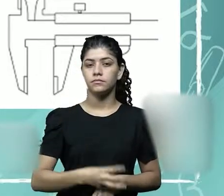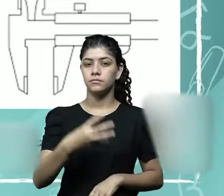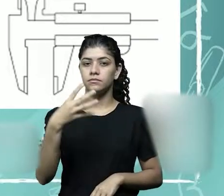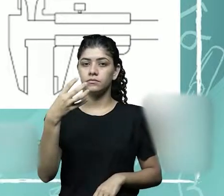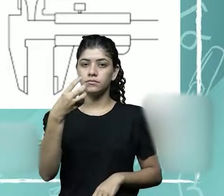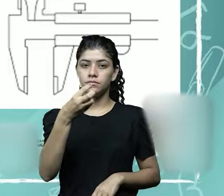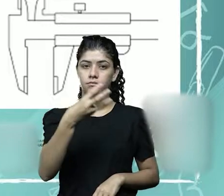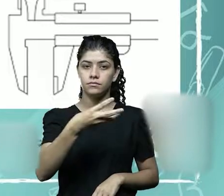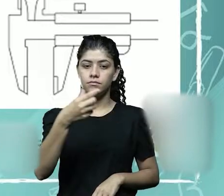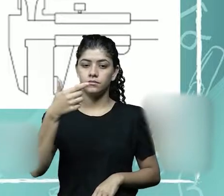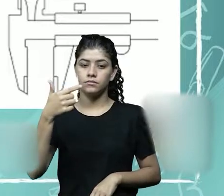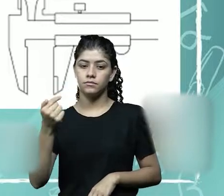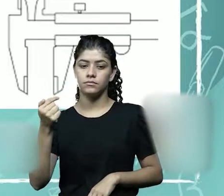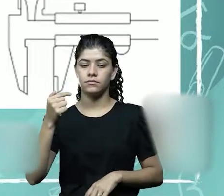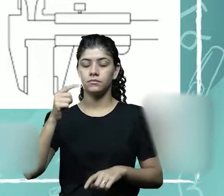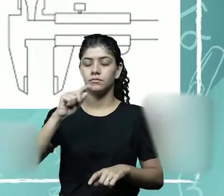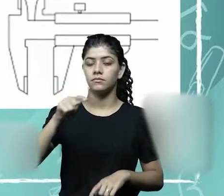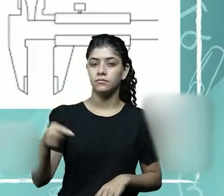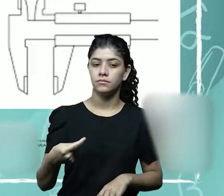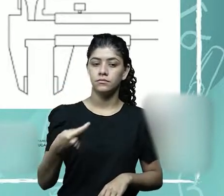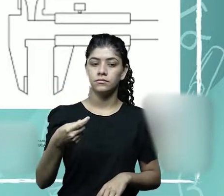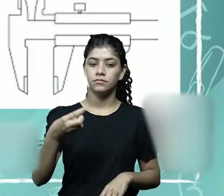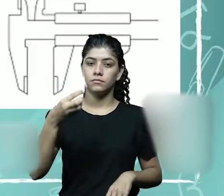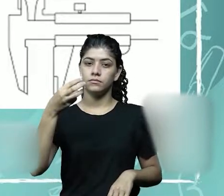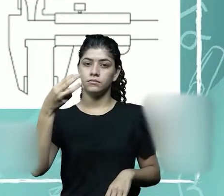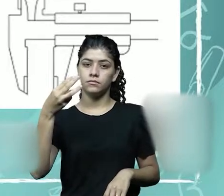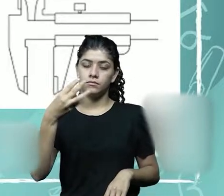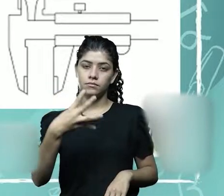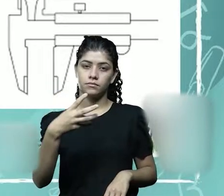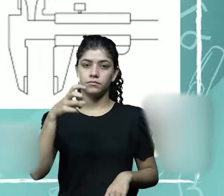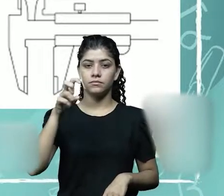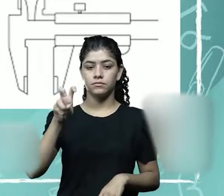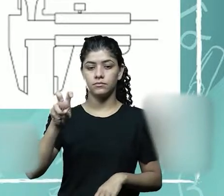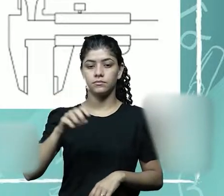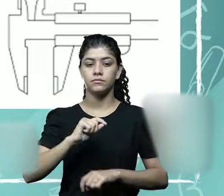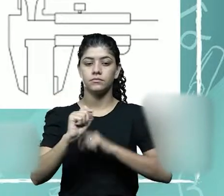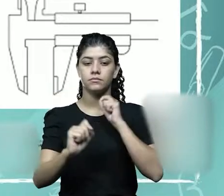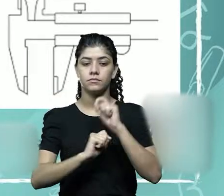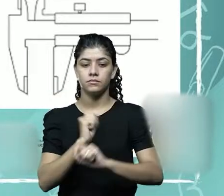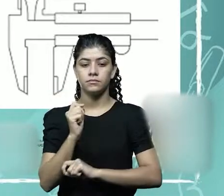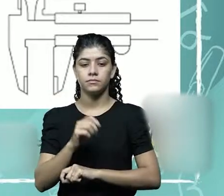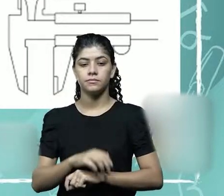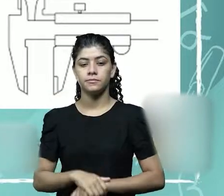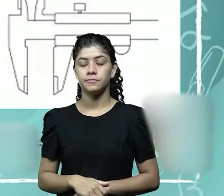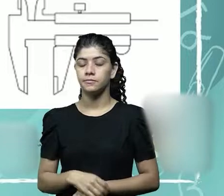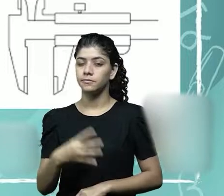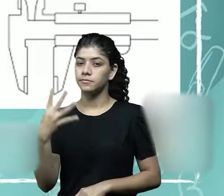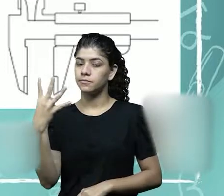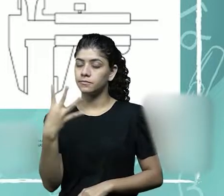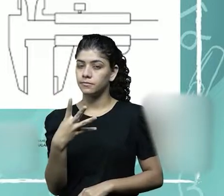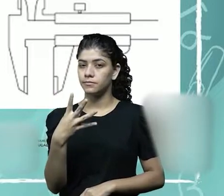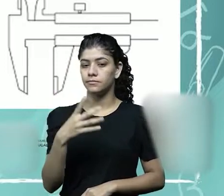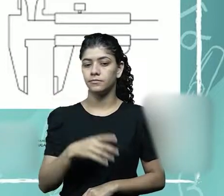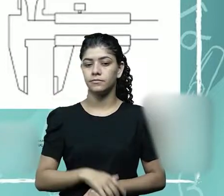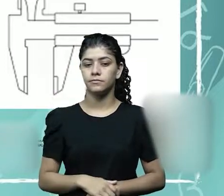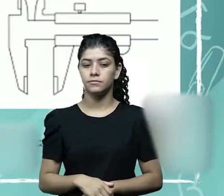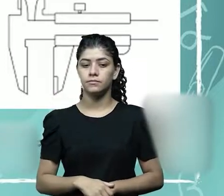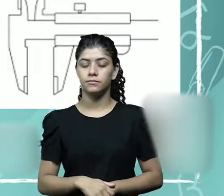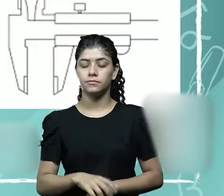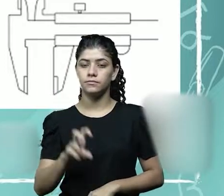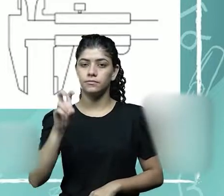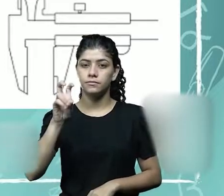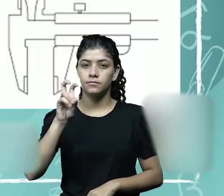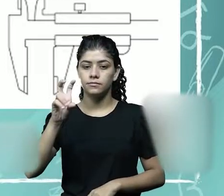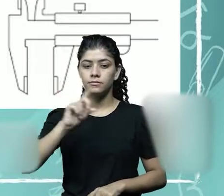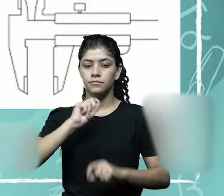37,45. Esse 5 não é 4 ou 5, é o 4 que é o décimo e o